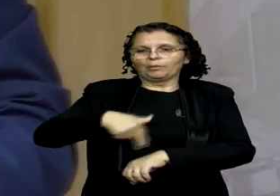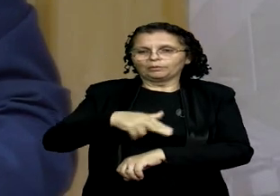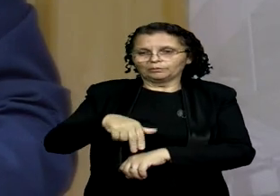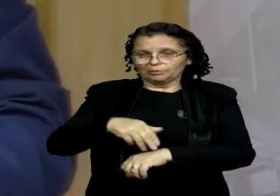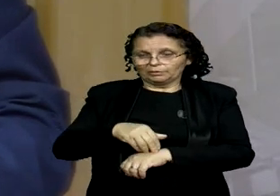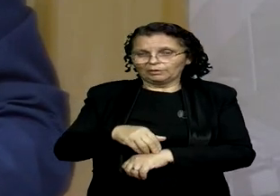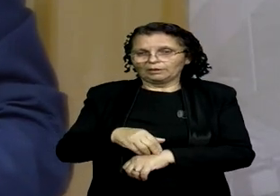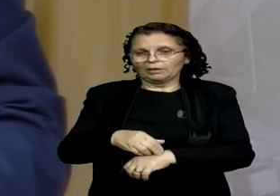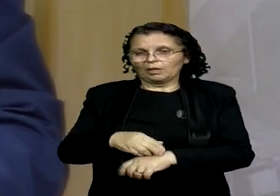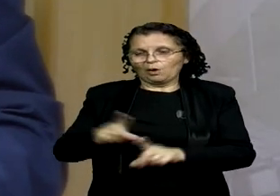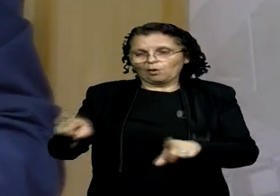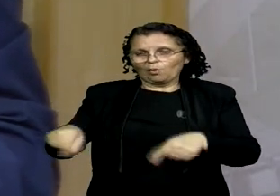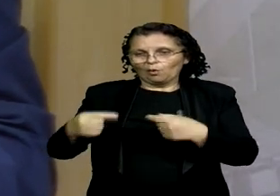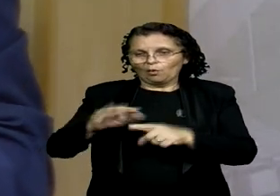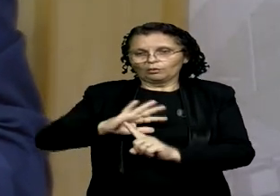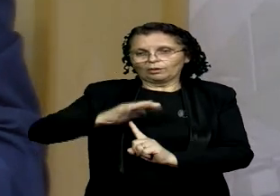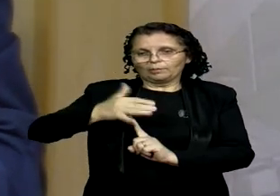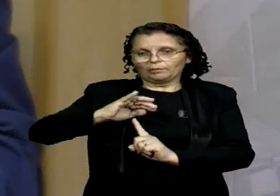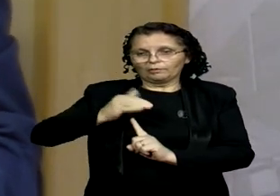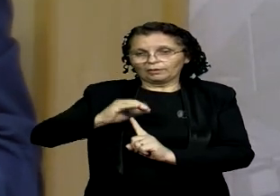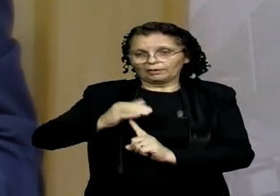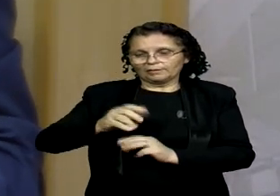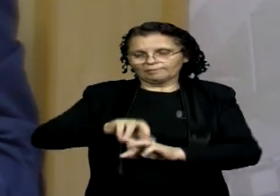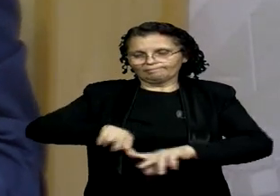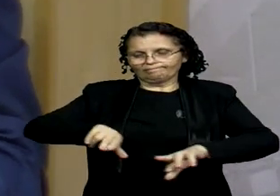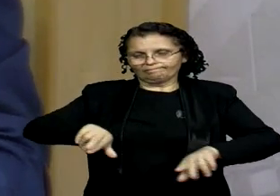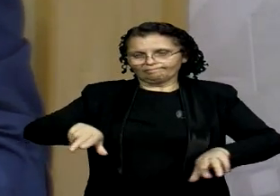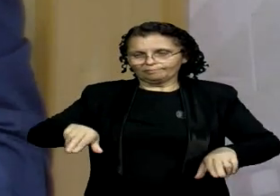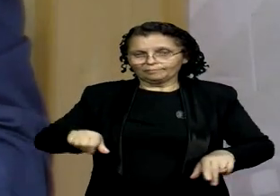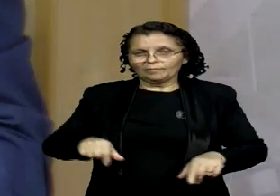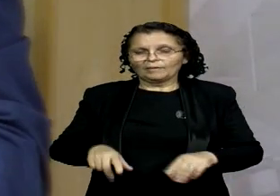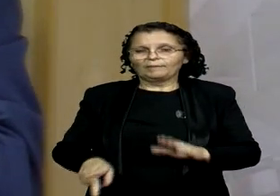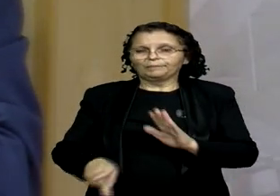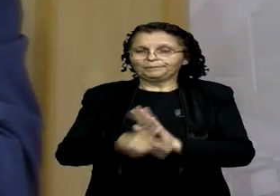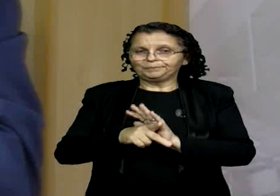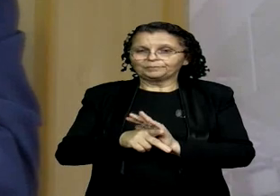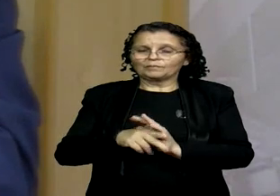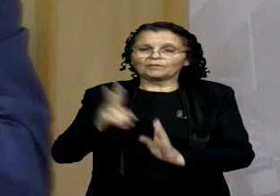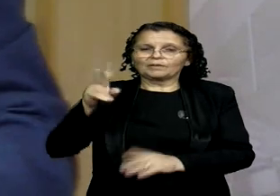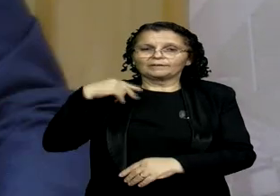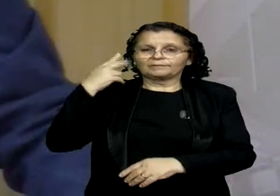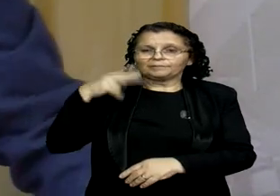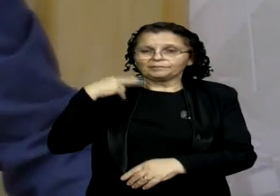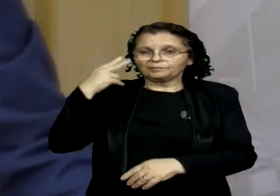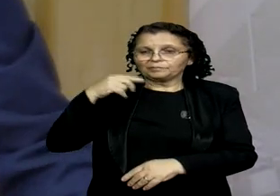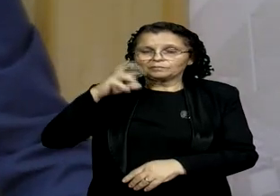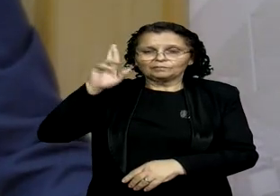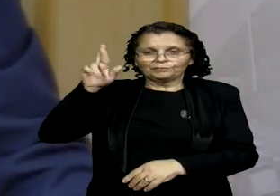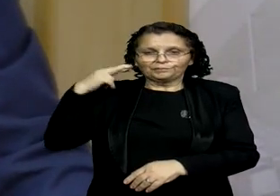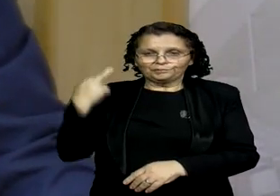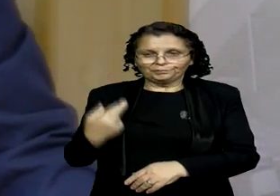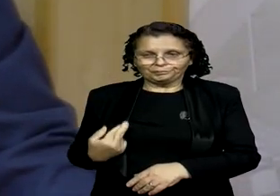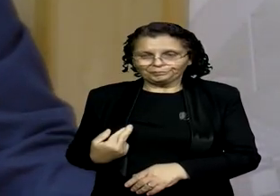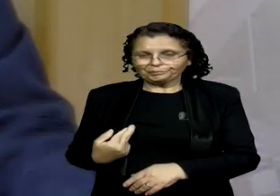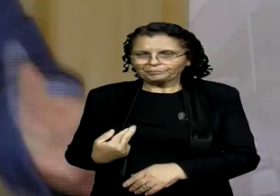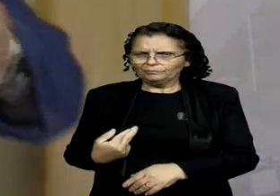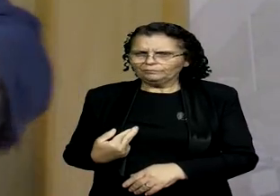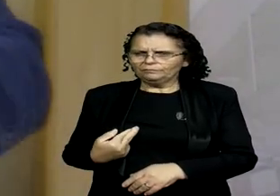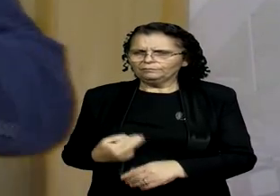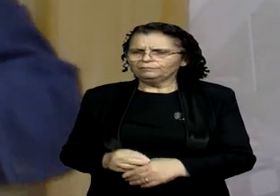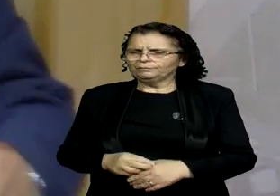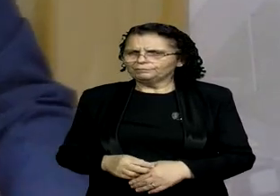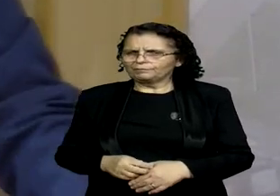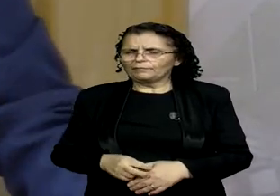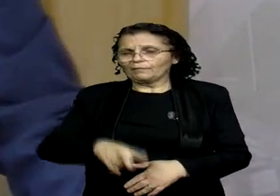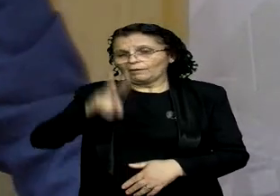à Pedofilia e da Outras Providências, de autoria da vereadora Ana Paula Rossi. Eu lembro quando